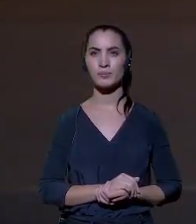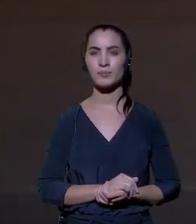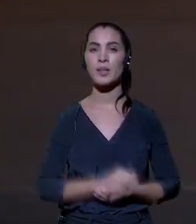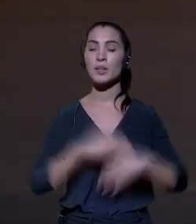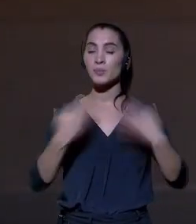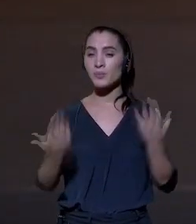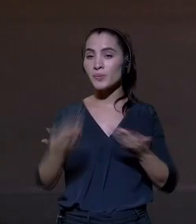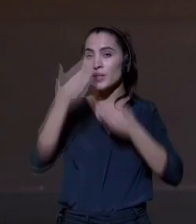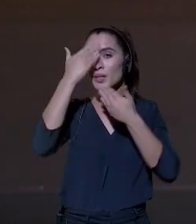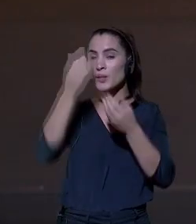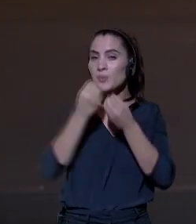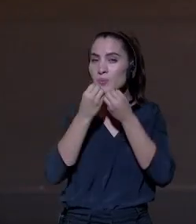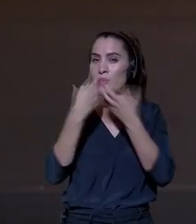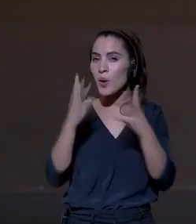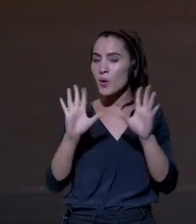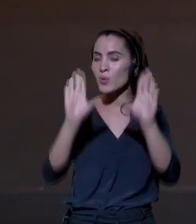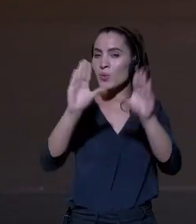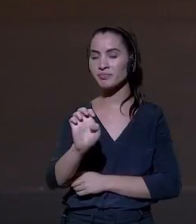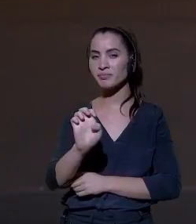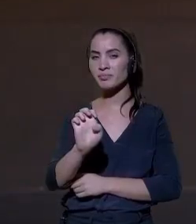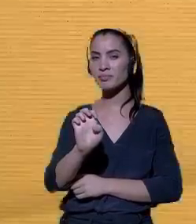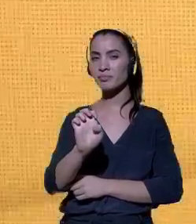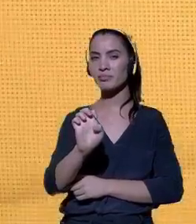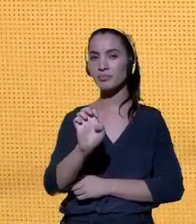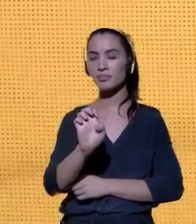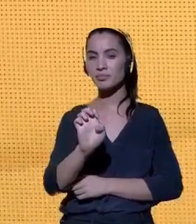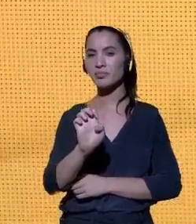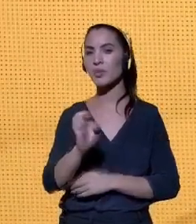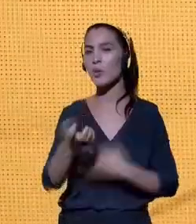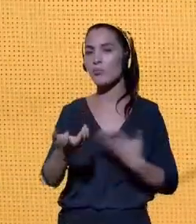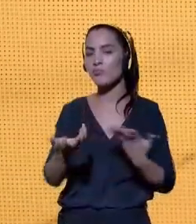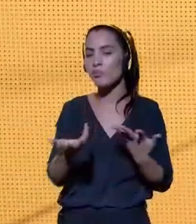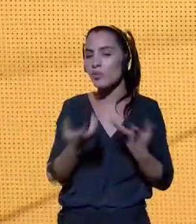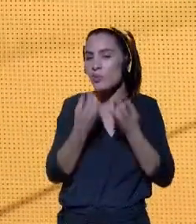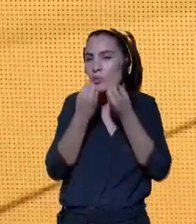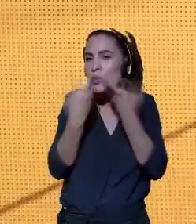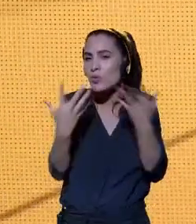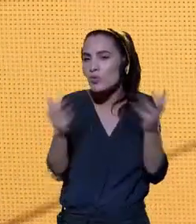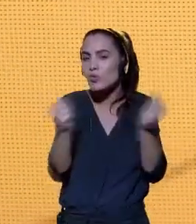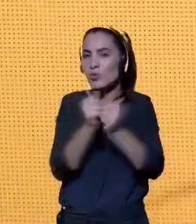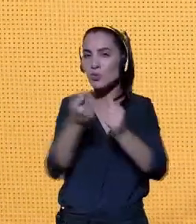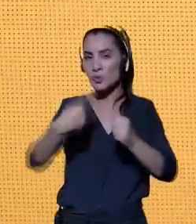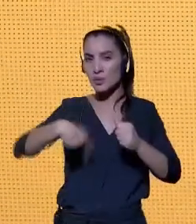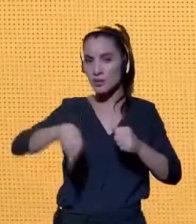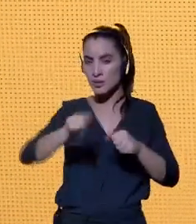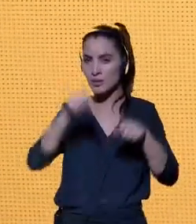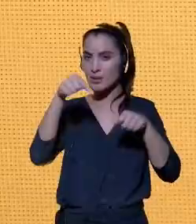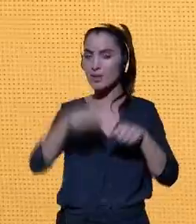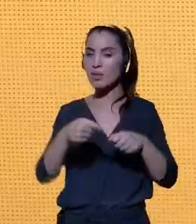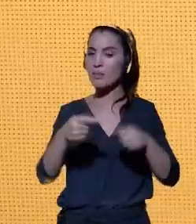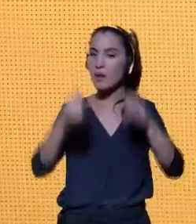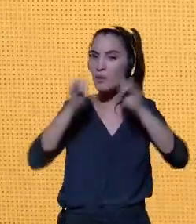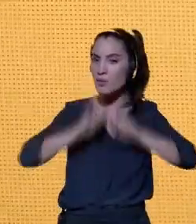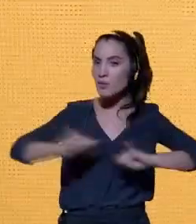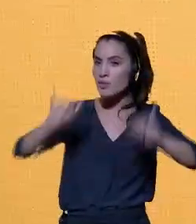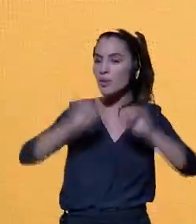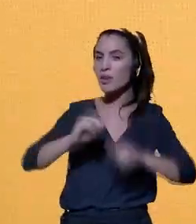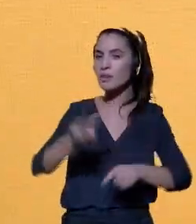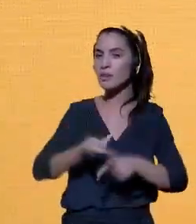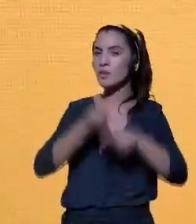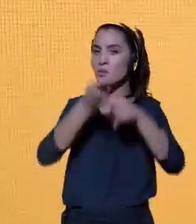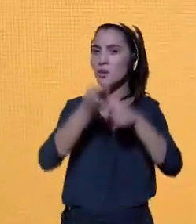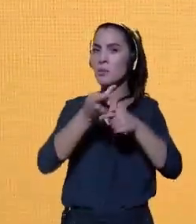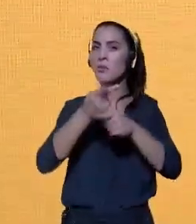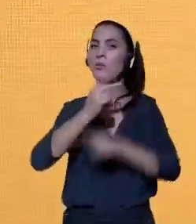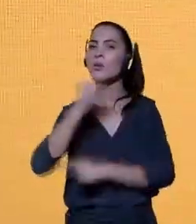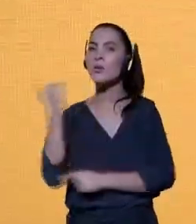Obrigado, boa noite. É um prazer estar aqui. É um privilégio estar com vocês aqui para anunciar esse prêmio. É um prêmio